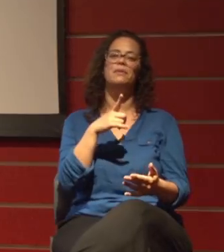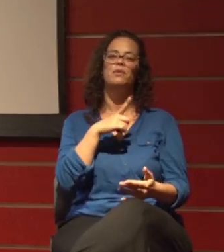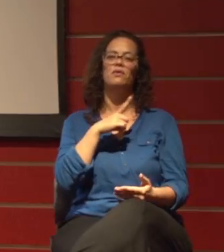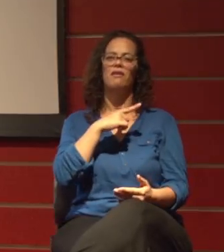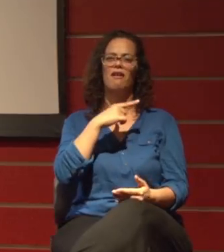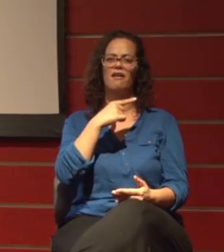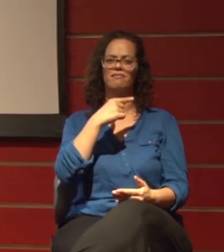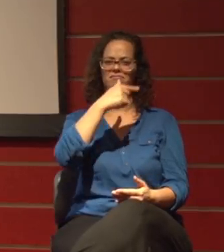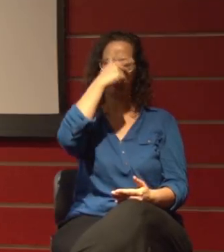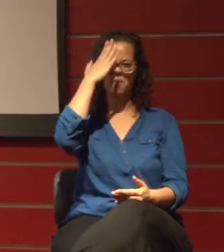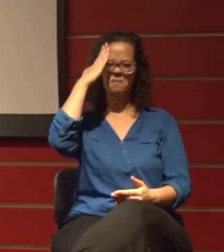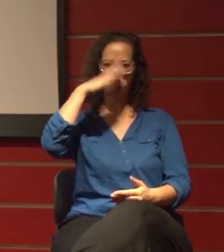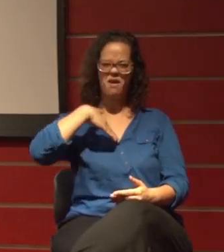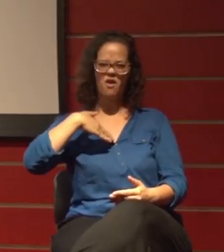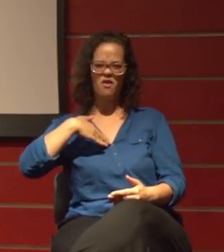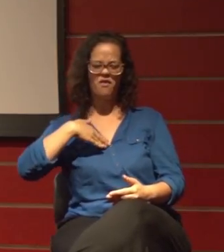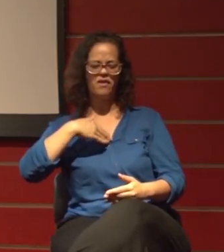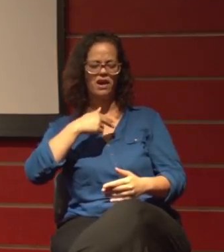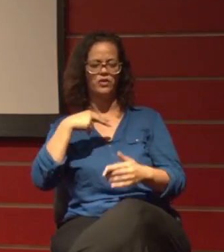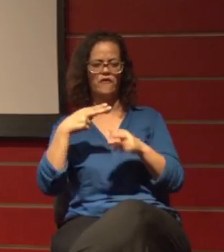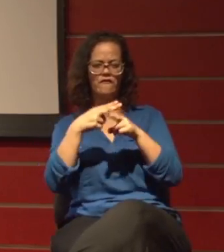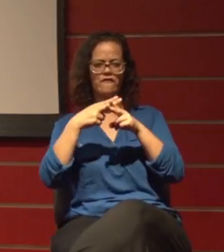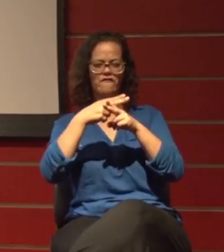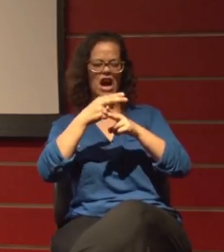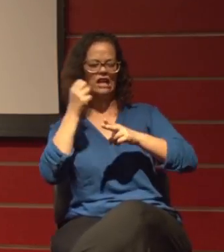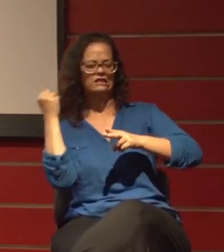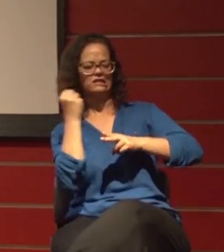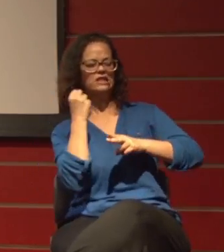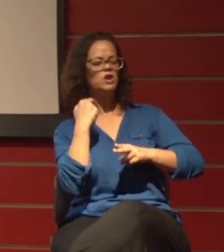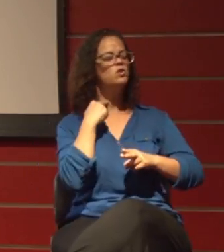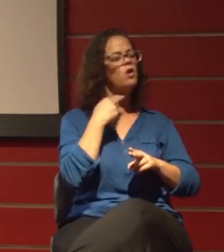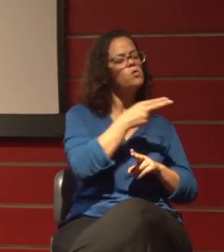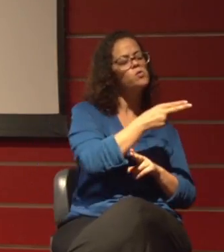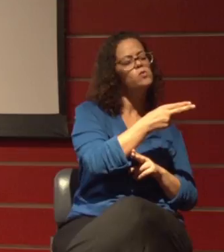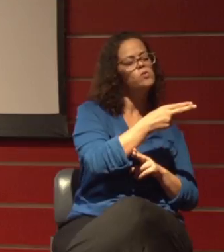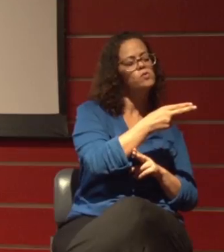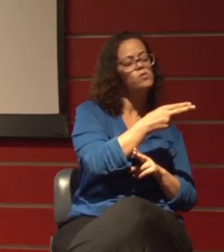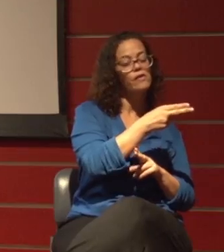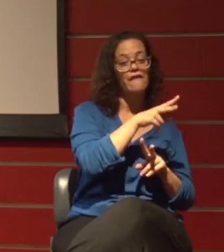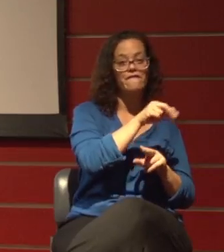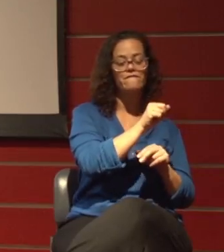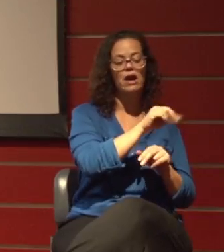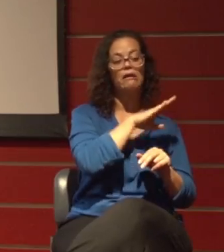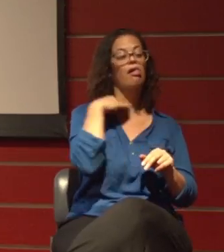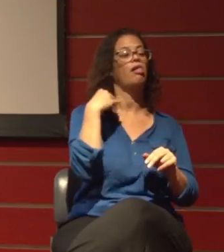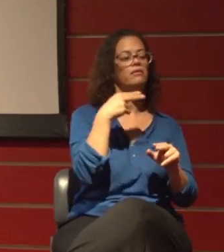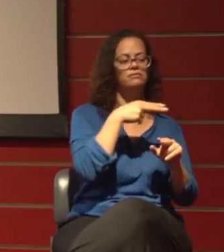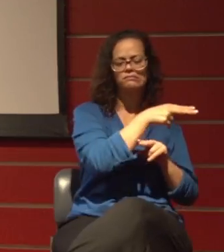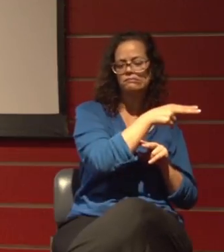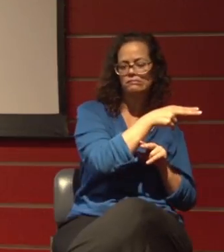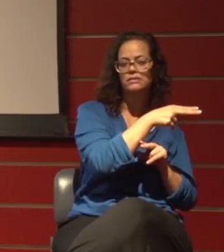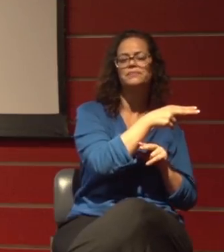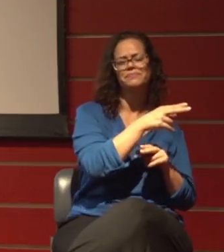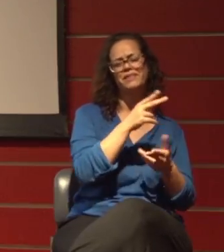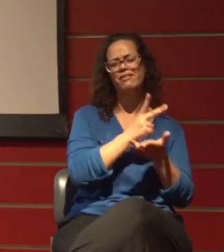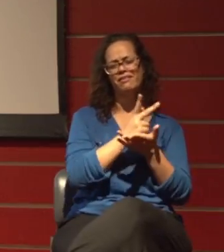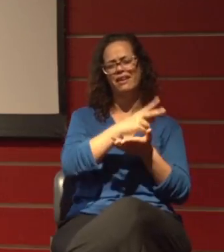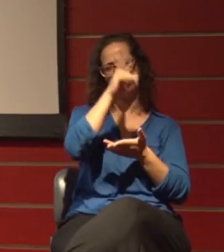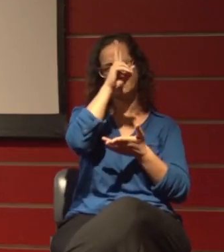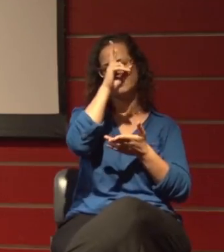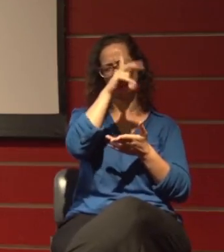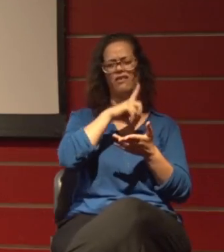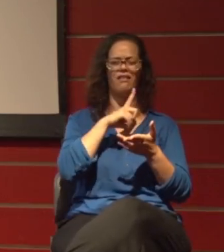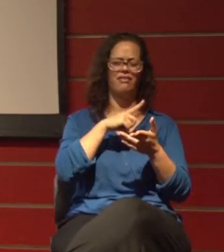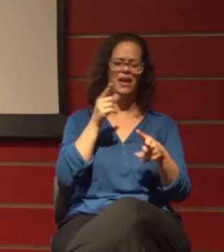e ele vai cortar a a a o pescoço dele né tem todo todo geralmente todo história tem esse